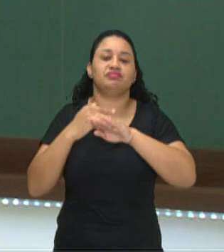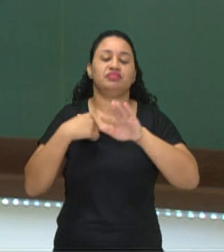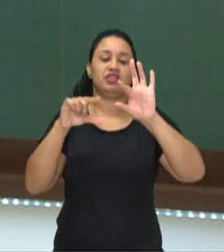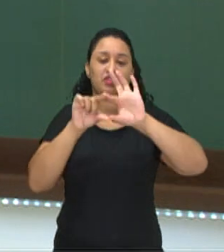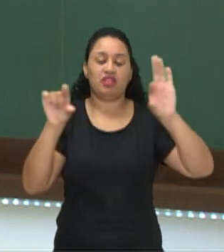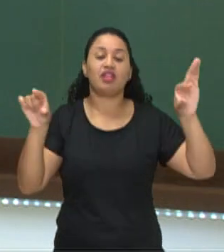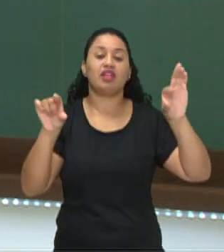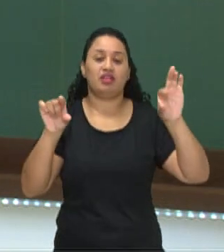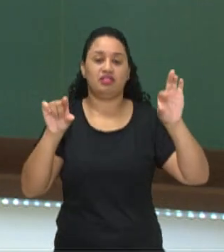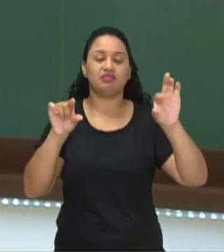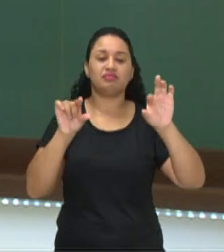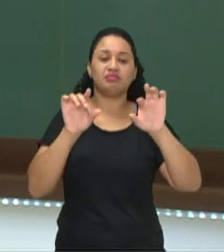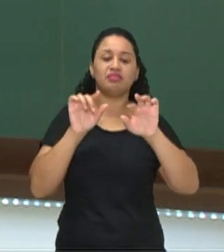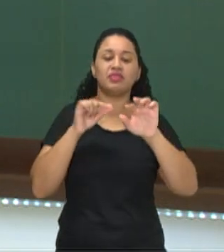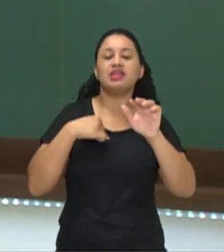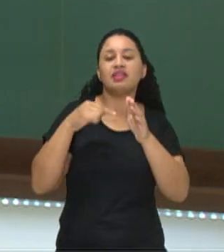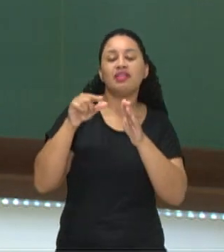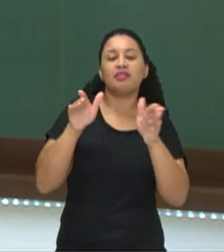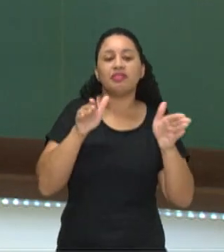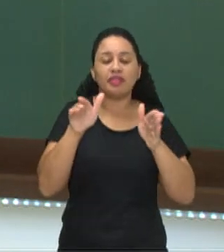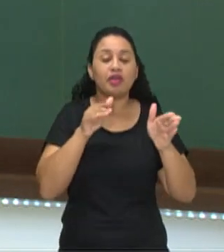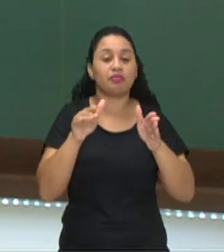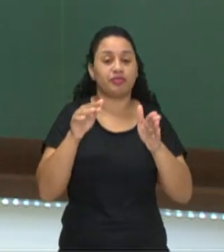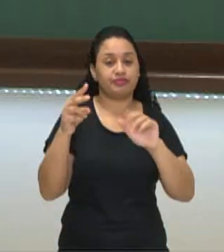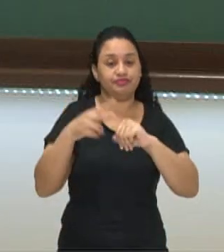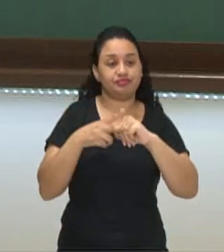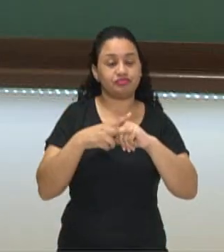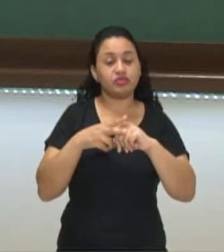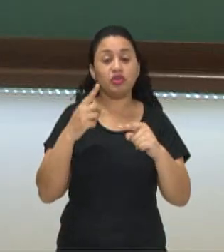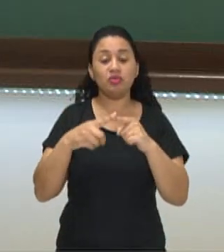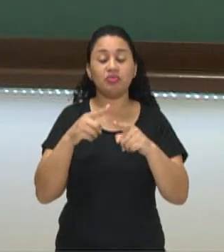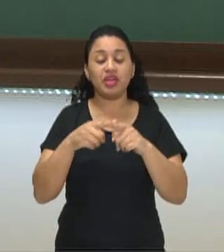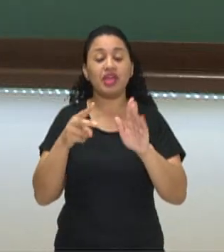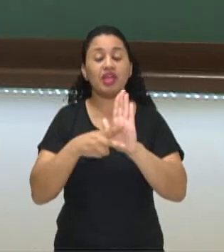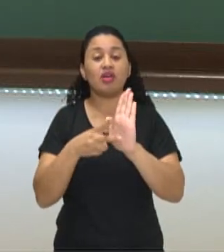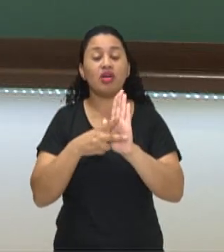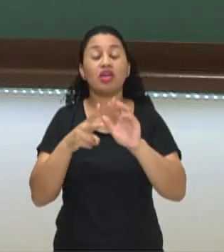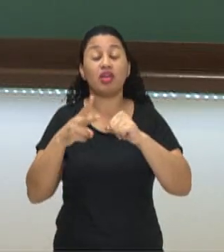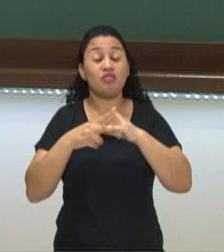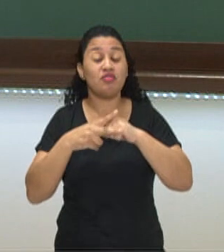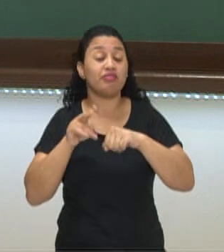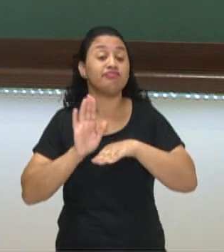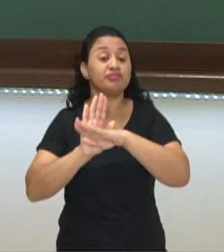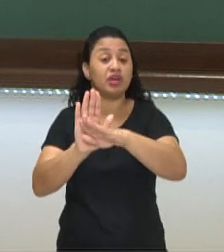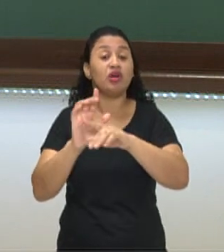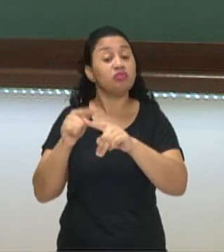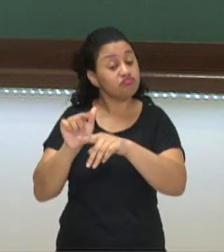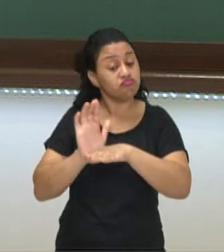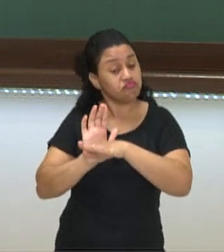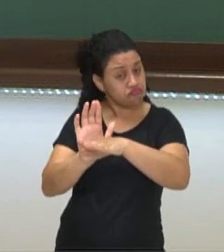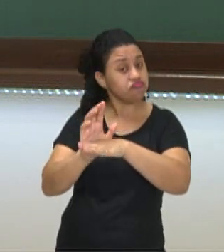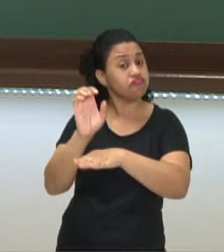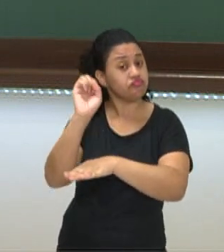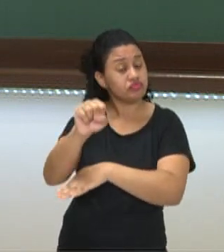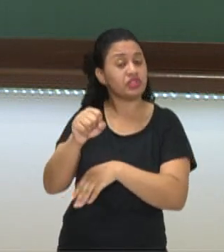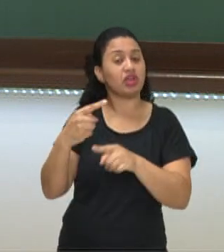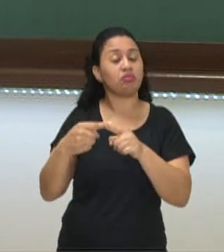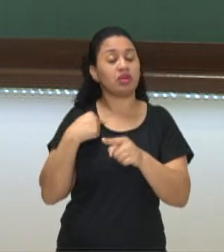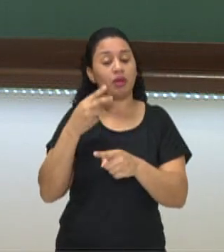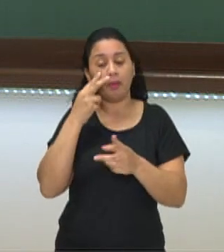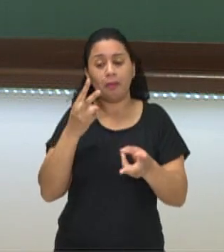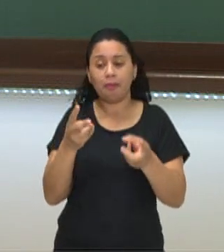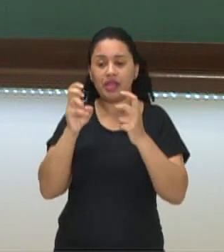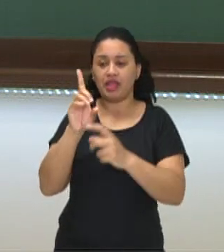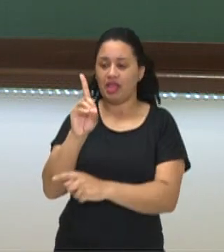nesse tempo verbal. Por que a gente chama de verbo auxiliar? Como o próprio nome propõe, ele auxilia. Uma vez que você vê